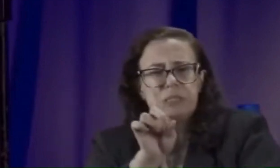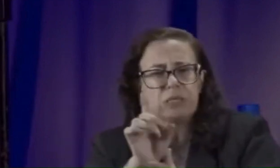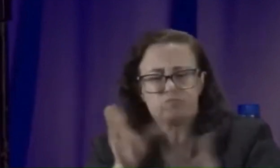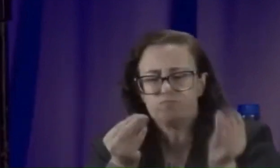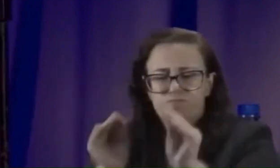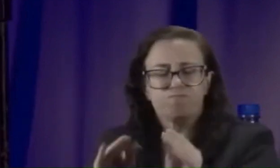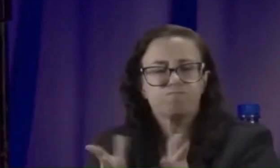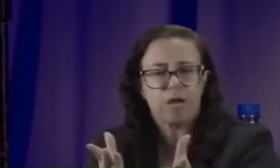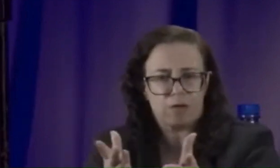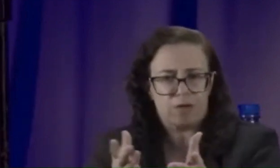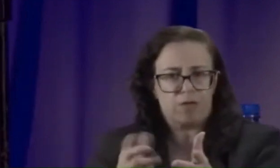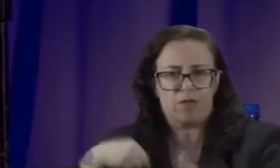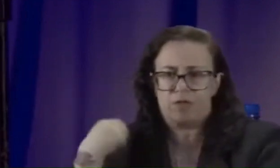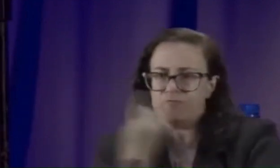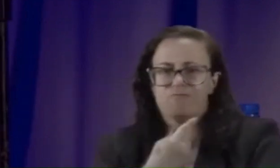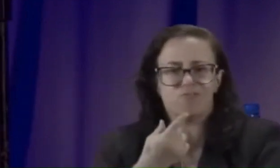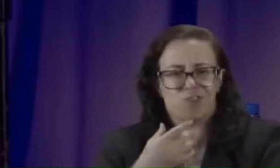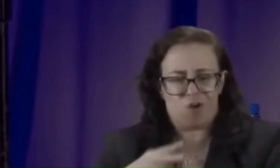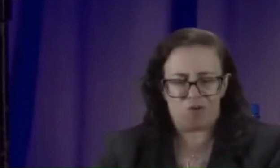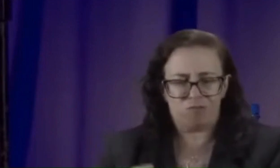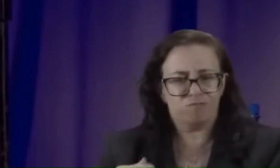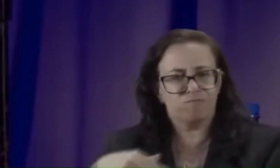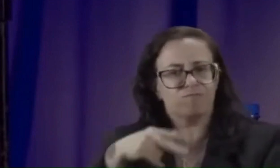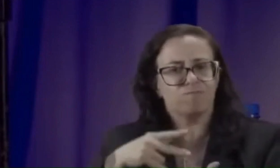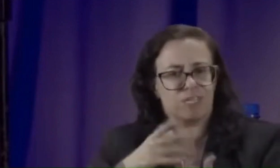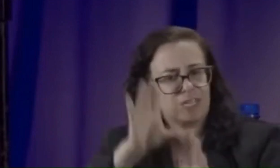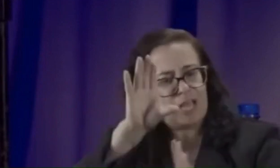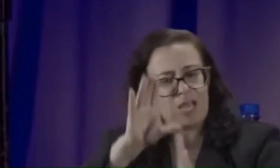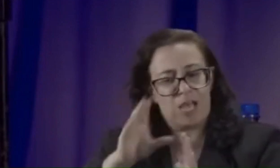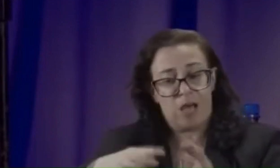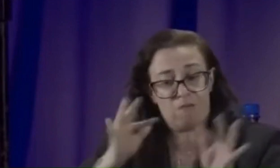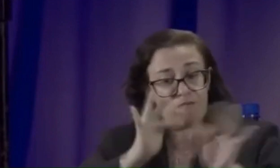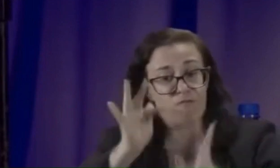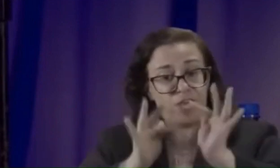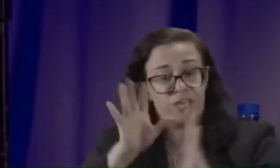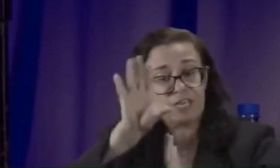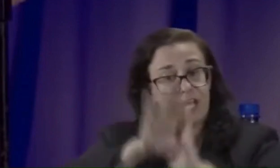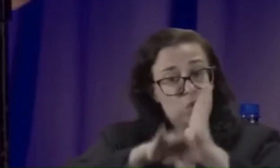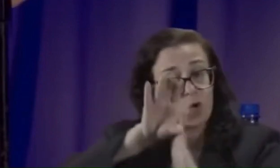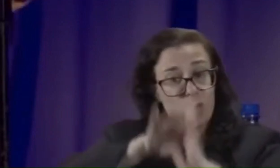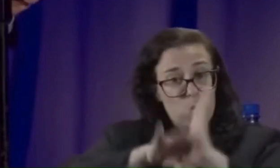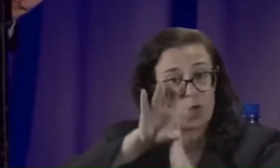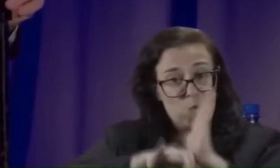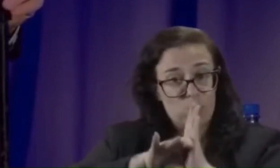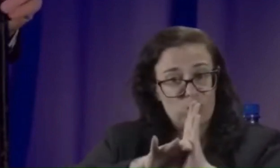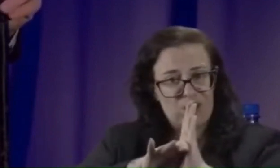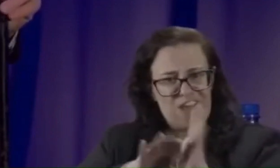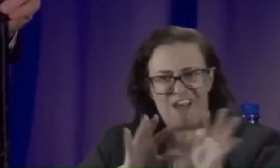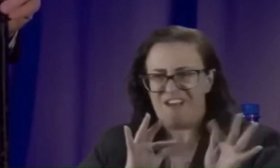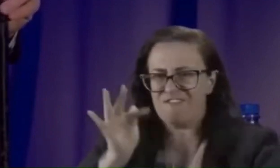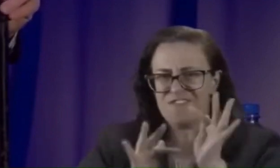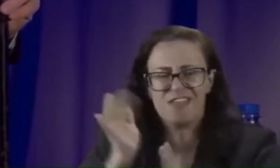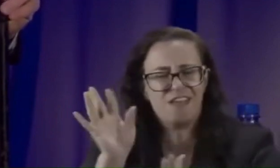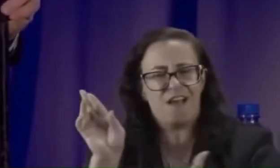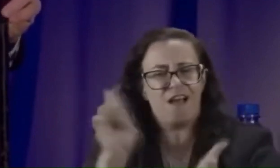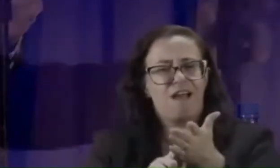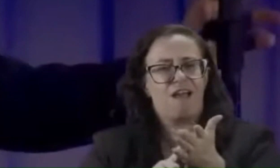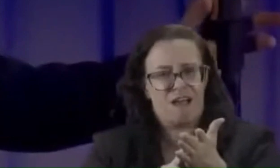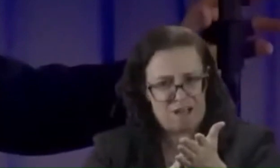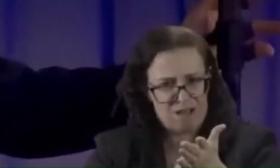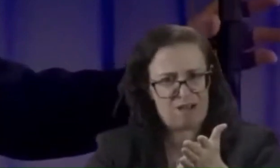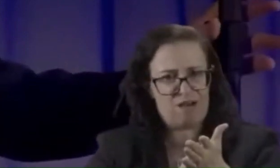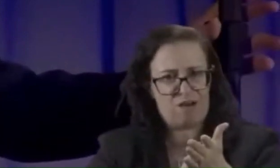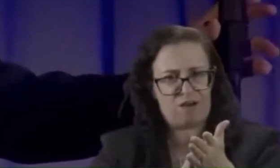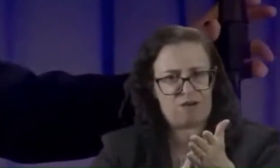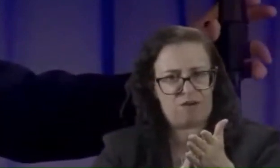nós estamos andando numa física concepcional. Aquela física real,